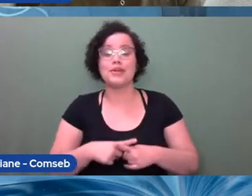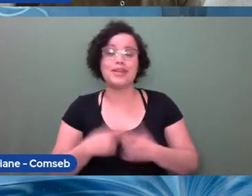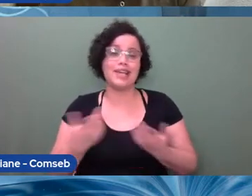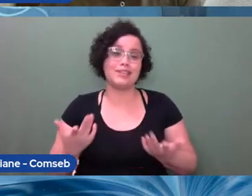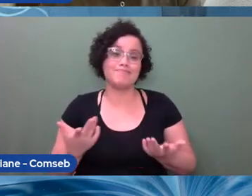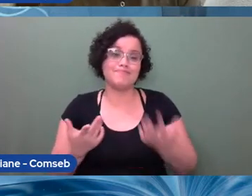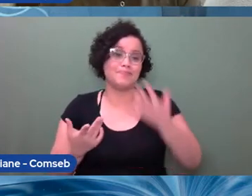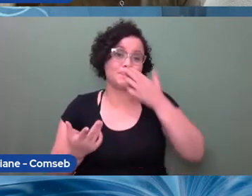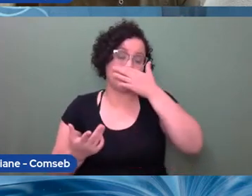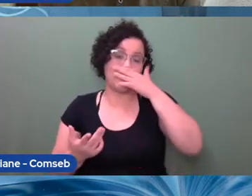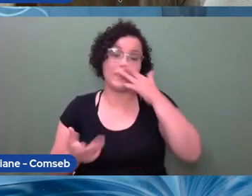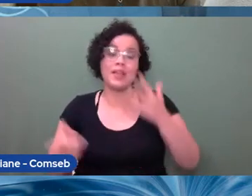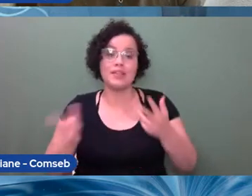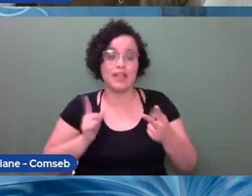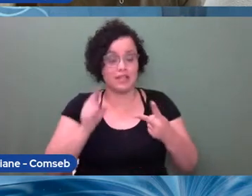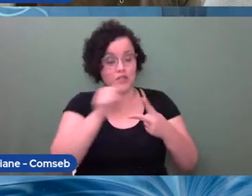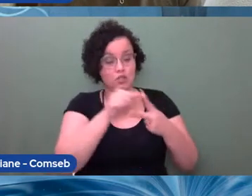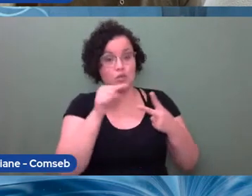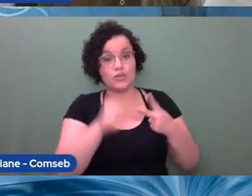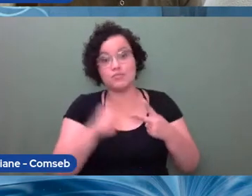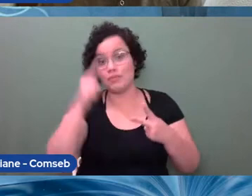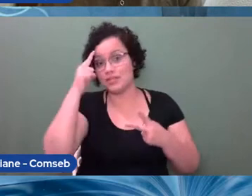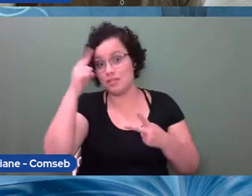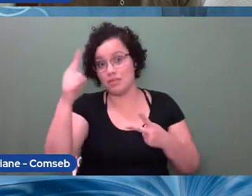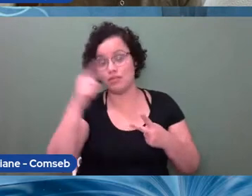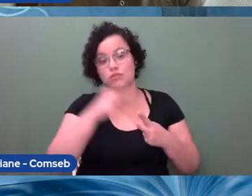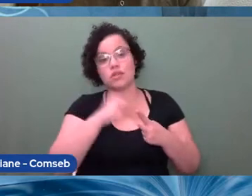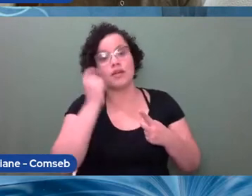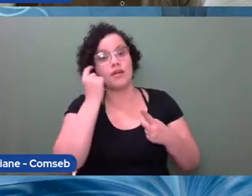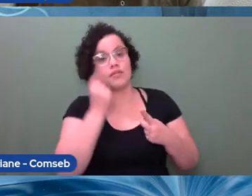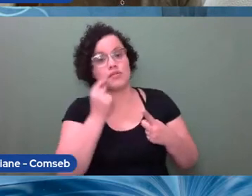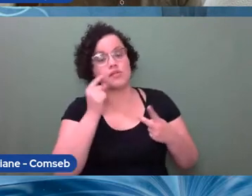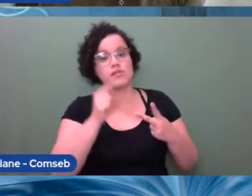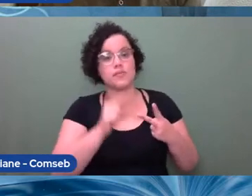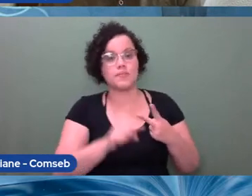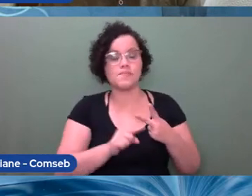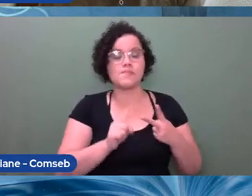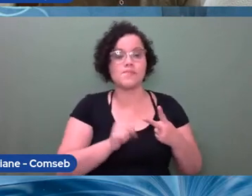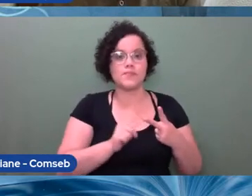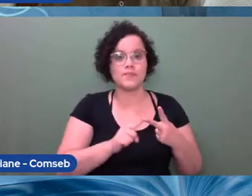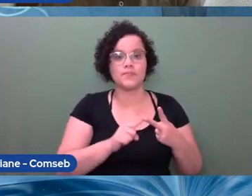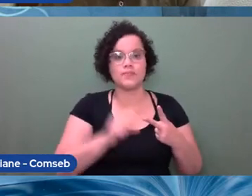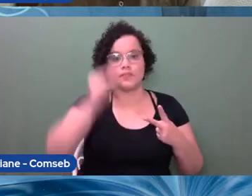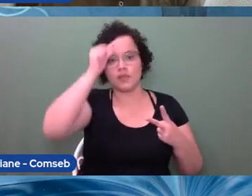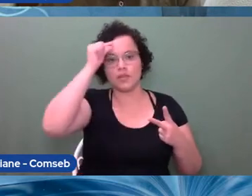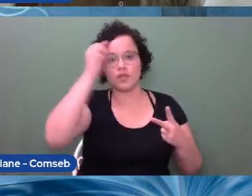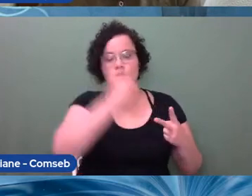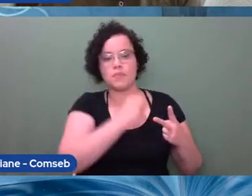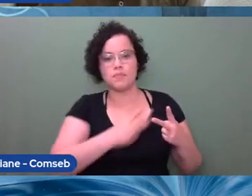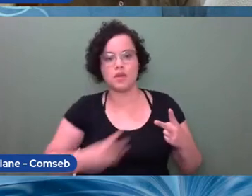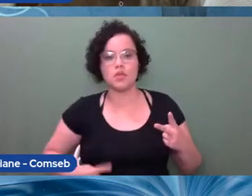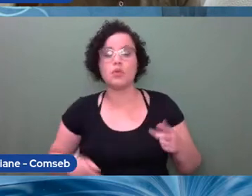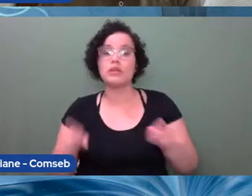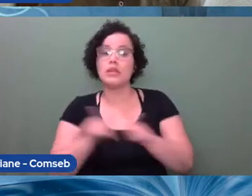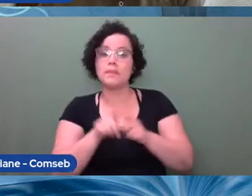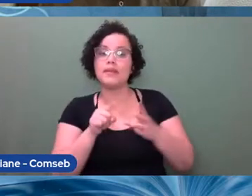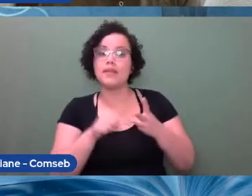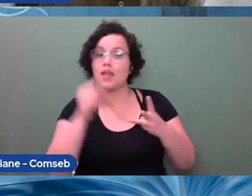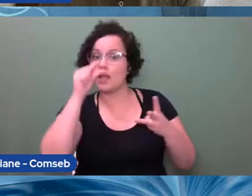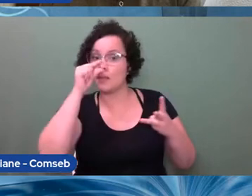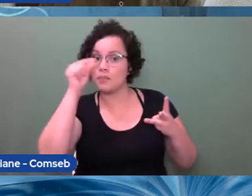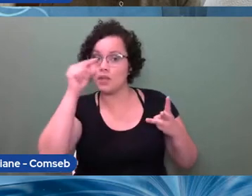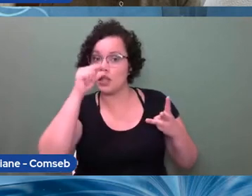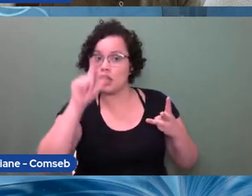os dois pensamentos. A gente encontra também Leon Denis, o exame dessa ideia monista, não é? E é